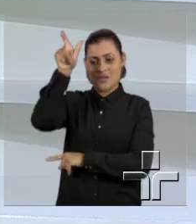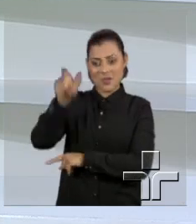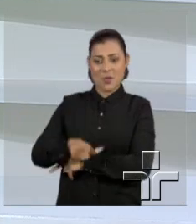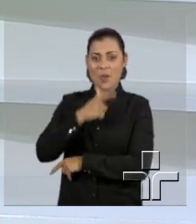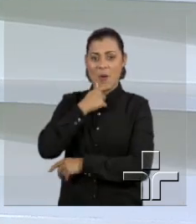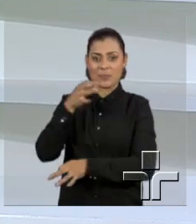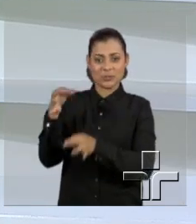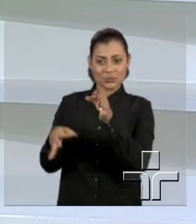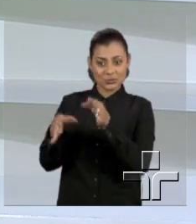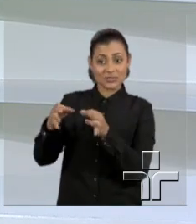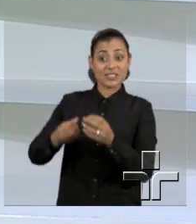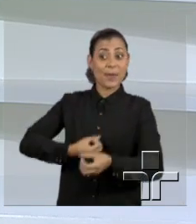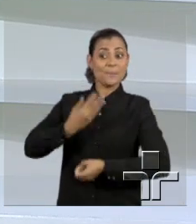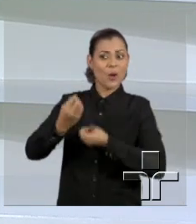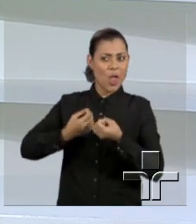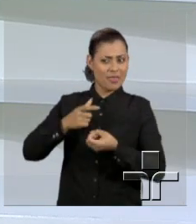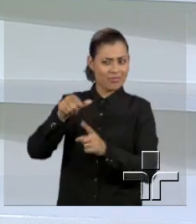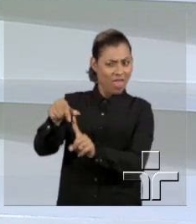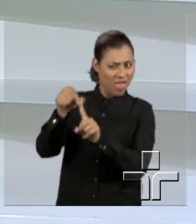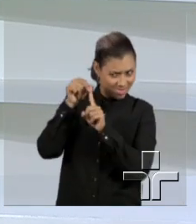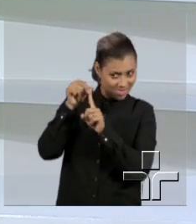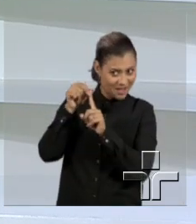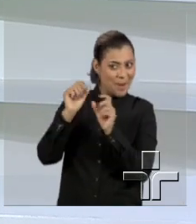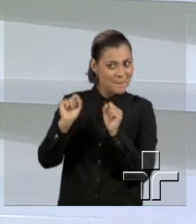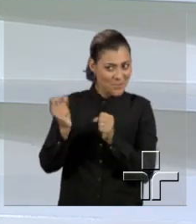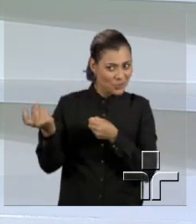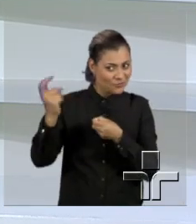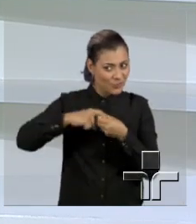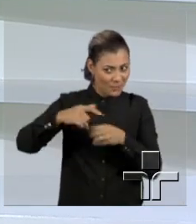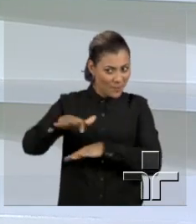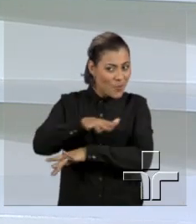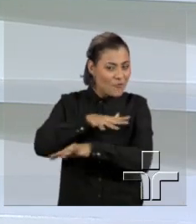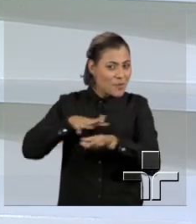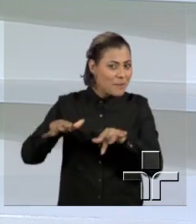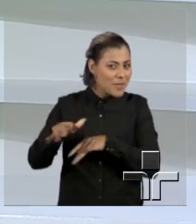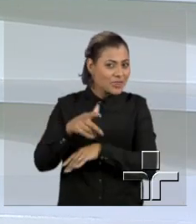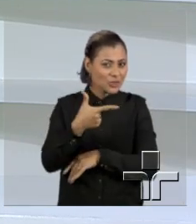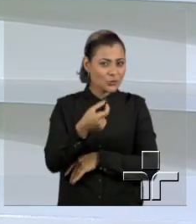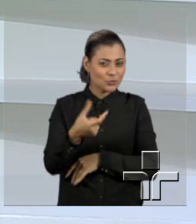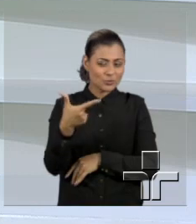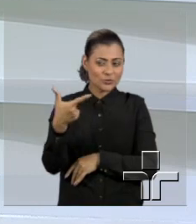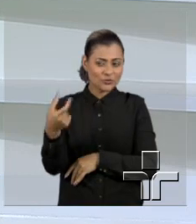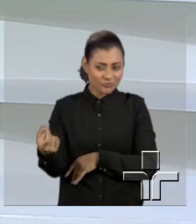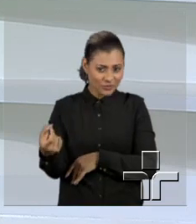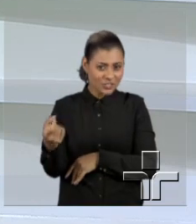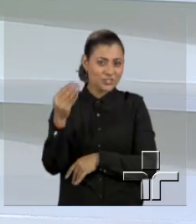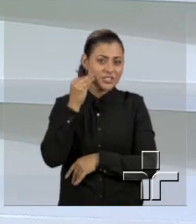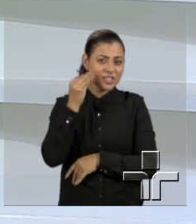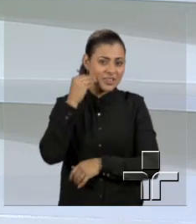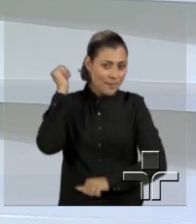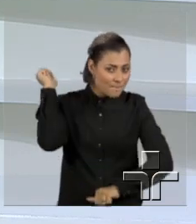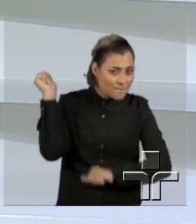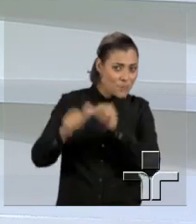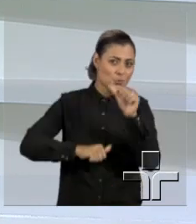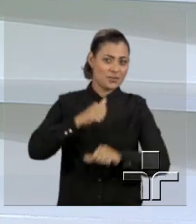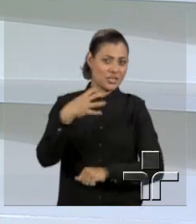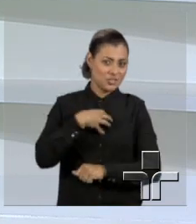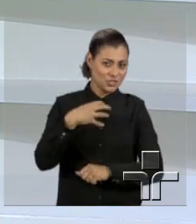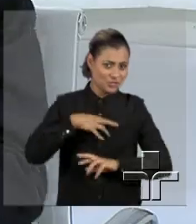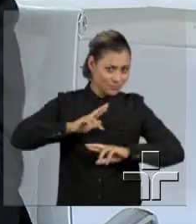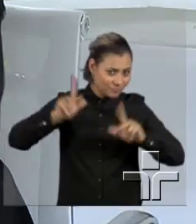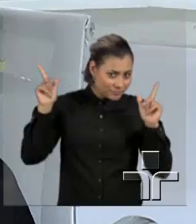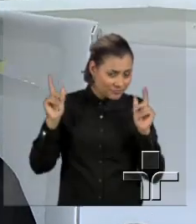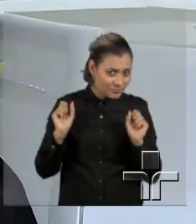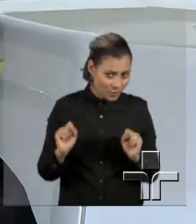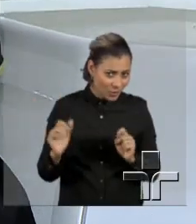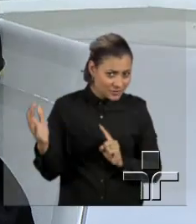muito entusiasmado. Será que nós podemos retomar esse movimento para 2020 e tentar mudar esse jogo? Está